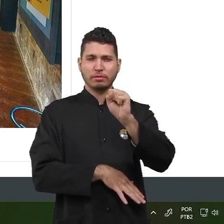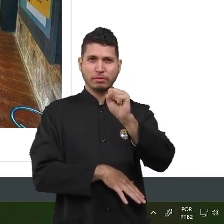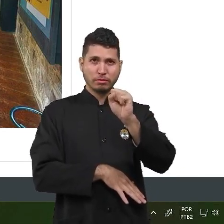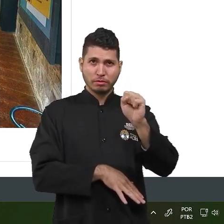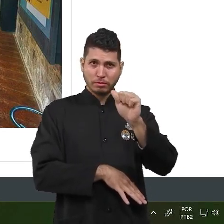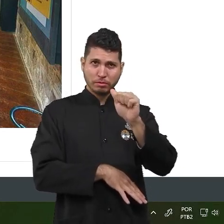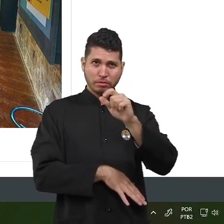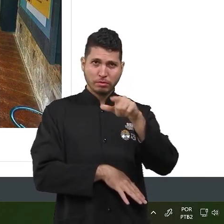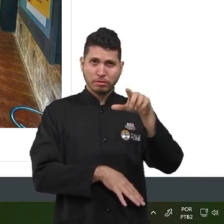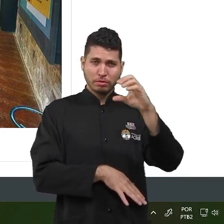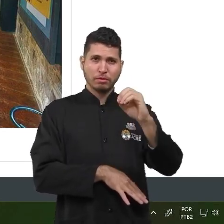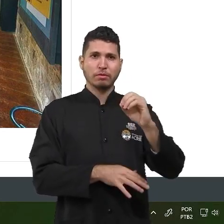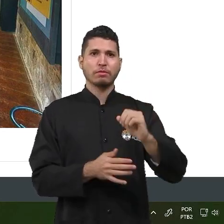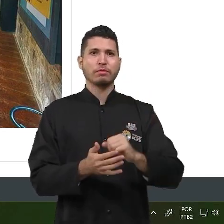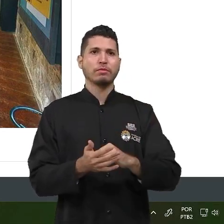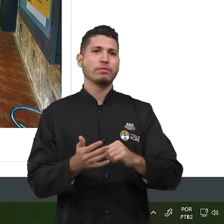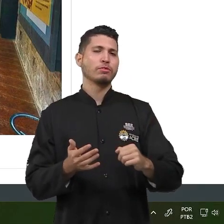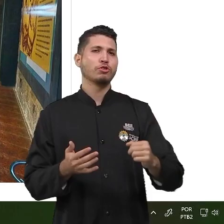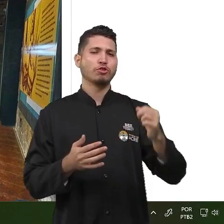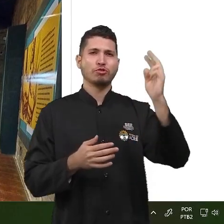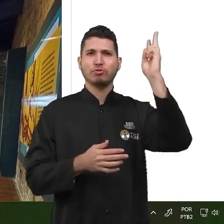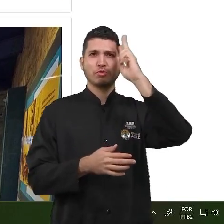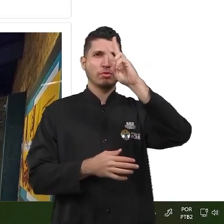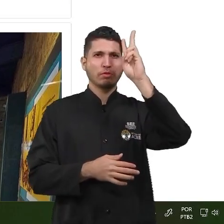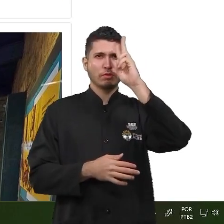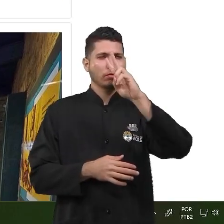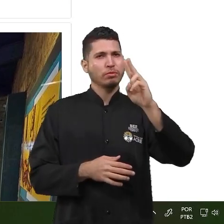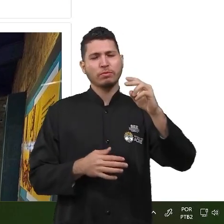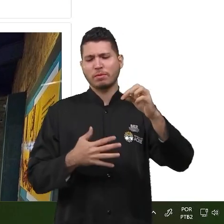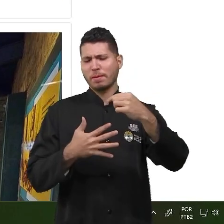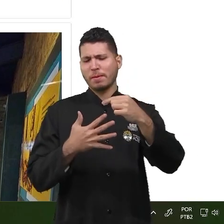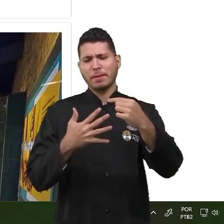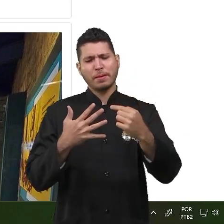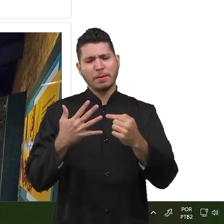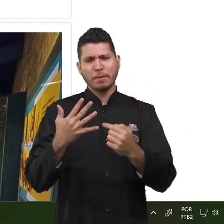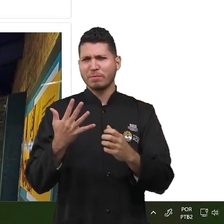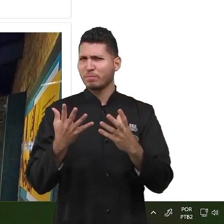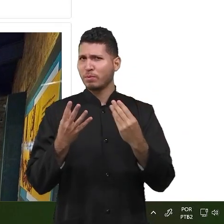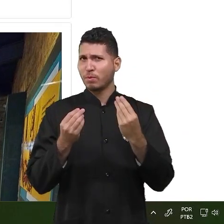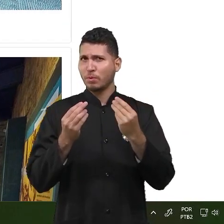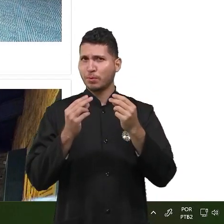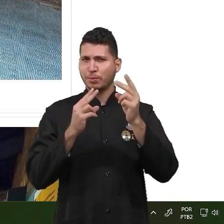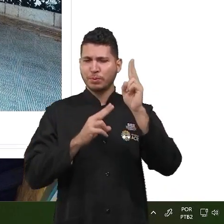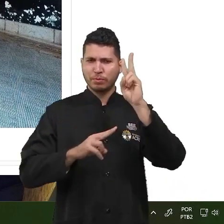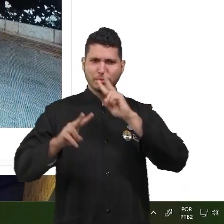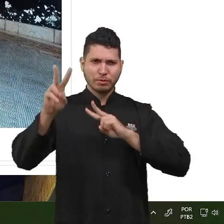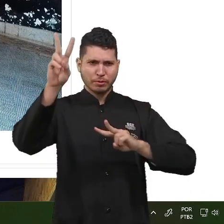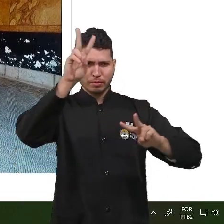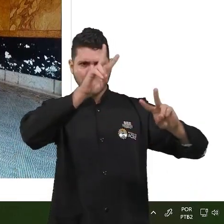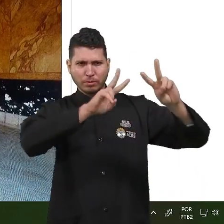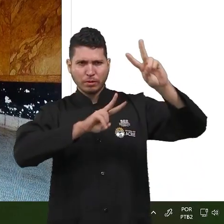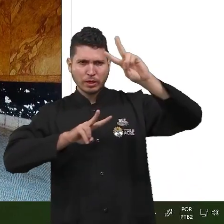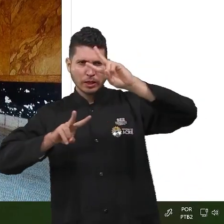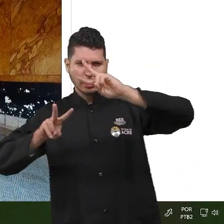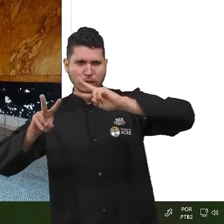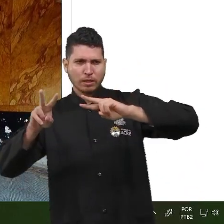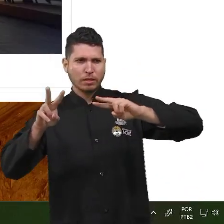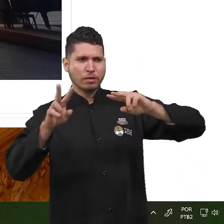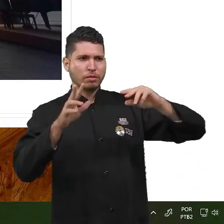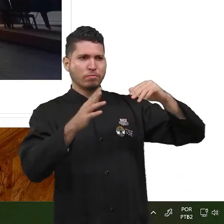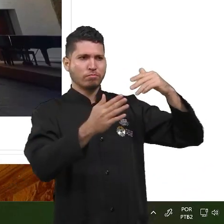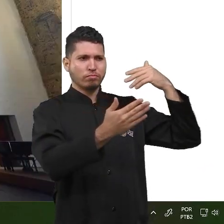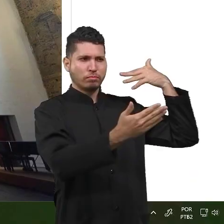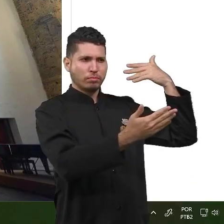relatos, muitas obras, muitos elementos visuais, desde quando começou o Círio de